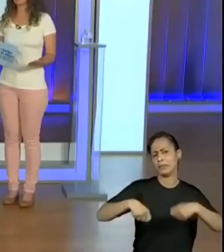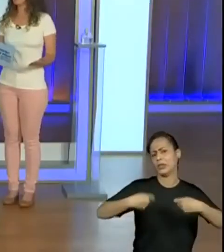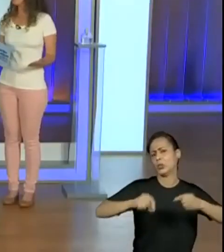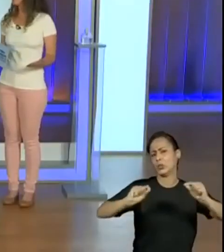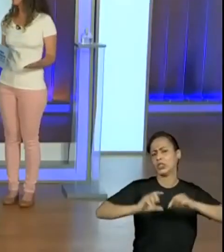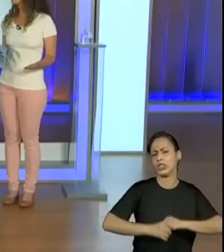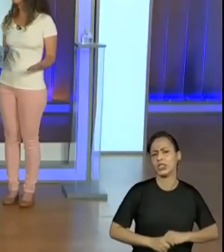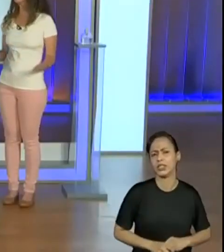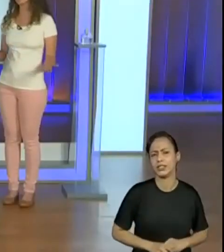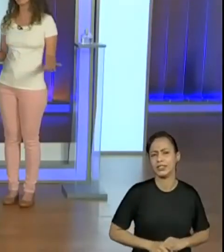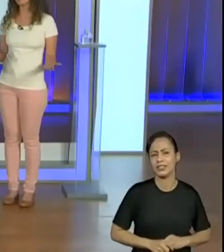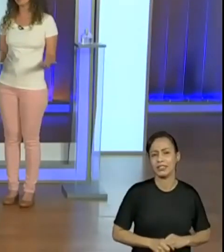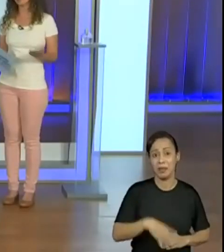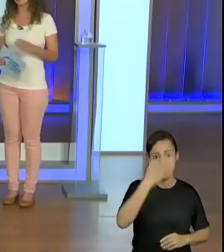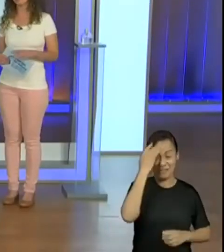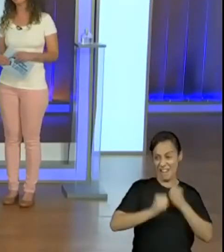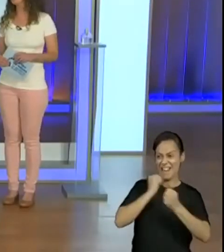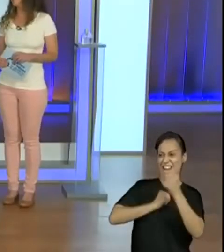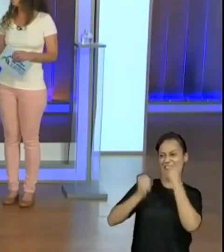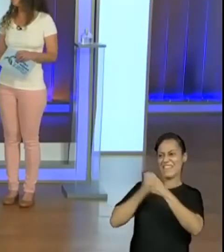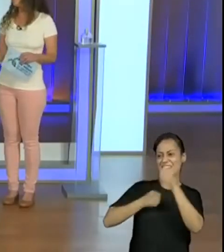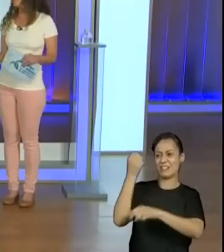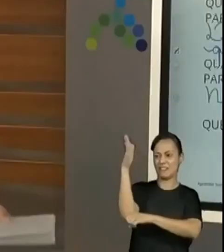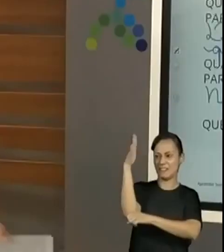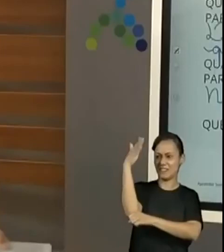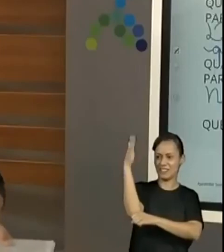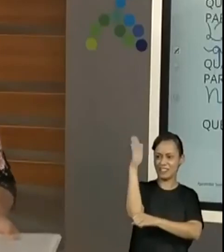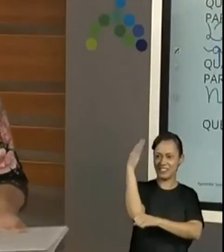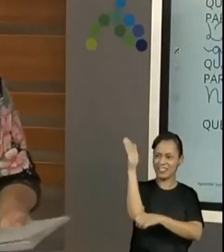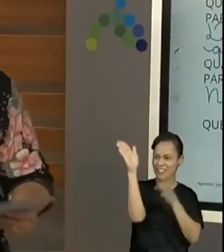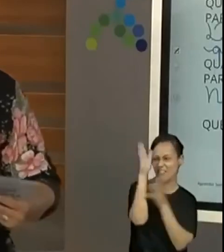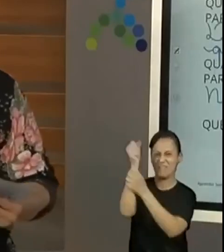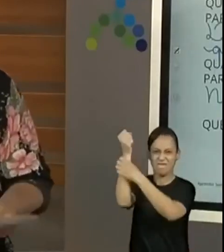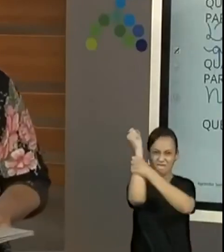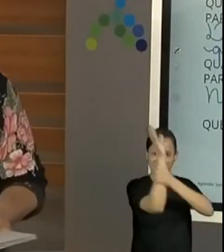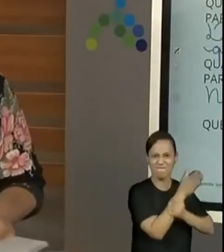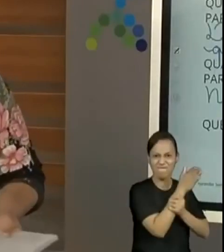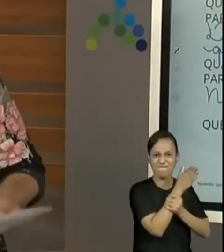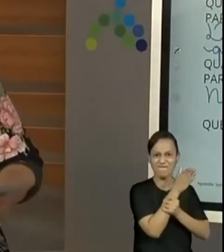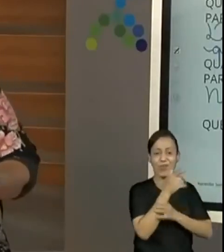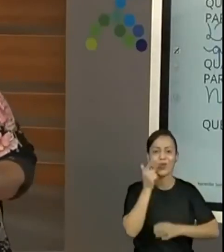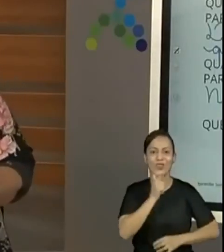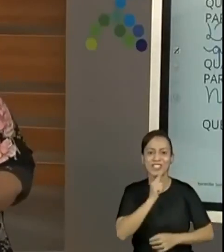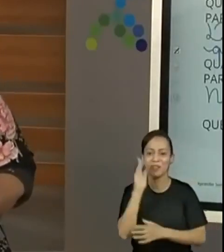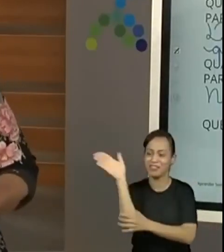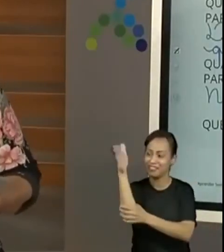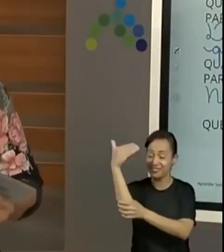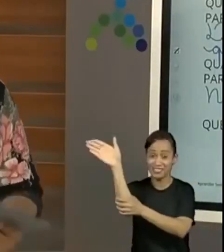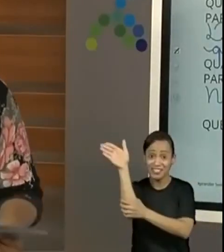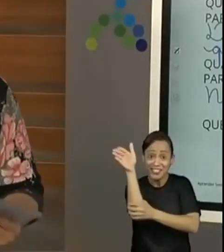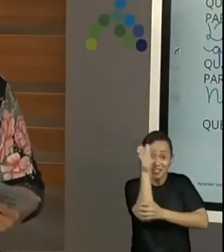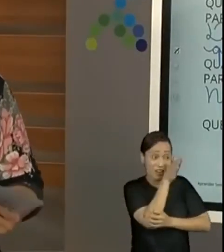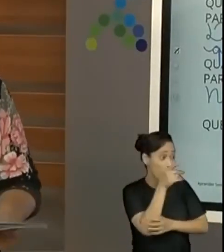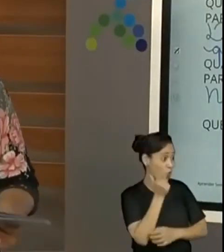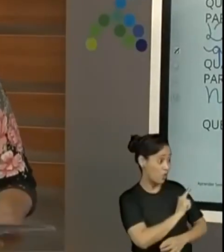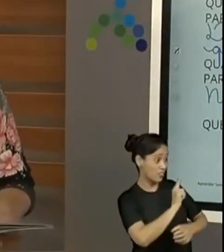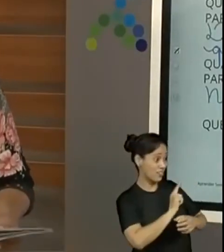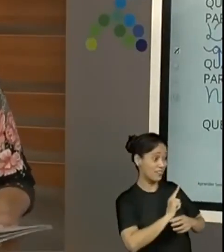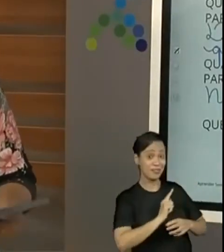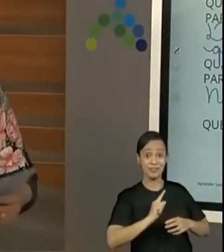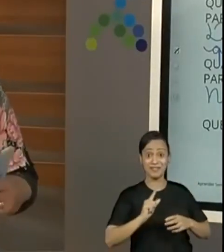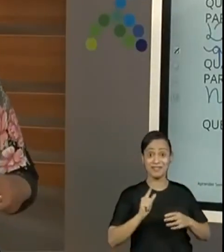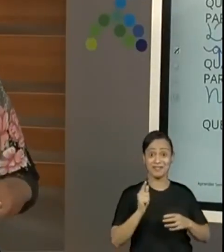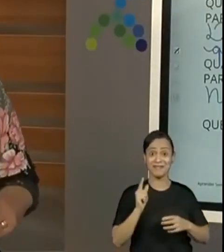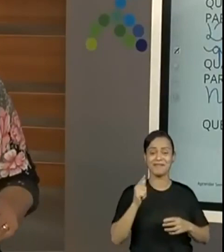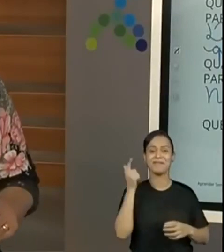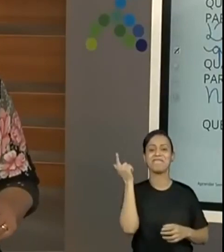quem pegar a bandeira, né? Quem pega a bandeira do outro, quem captura, quem pega a bandeira do